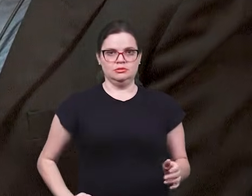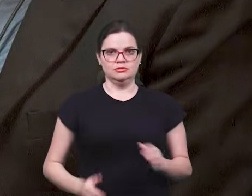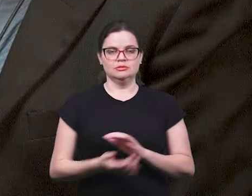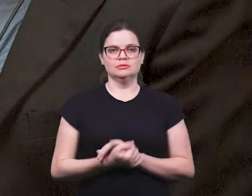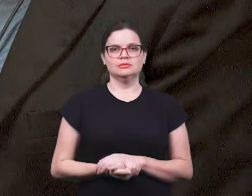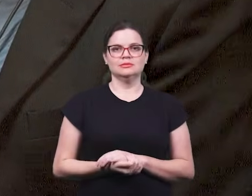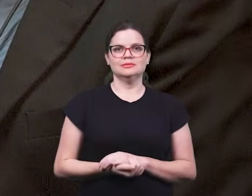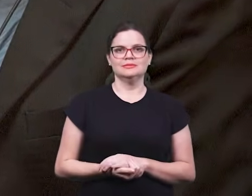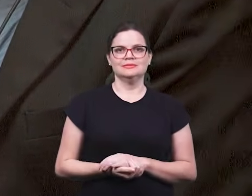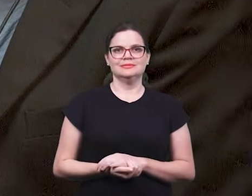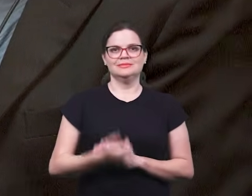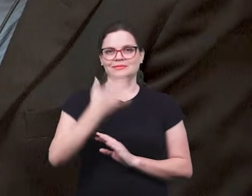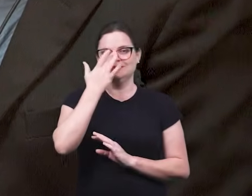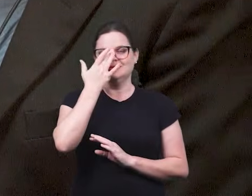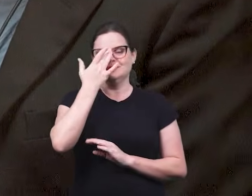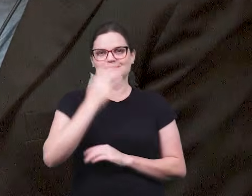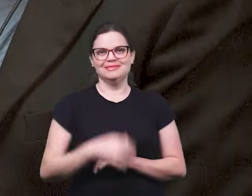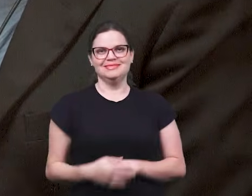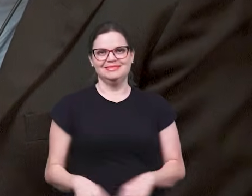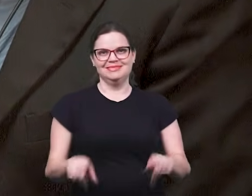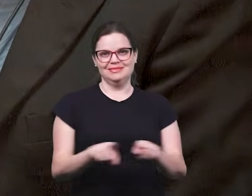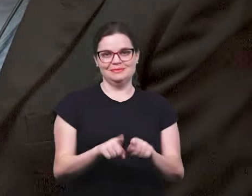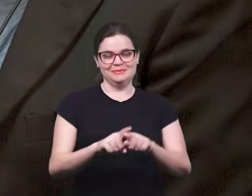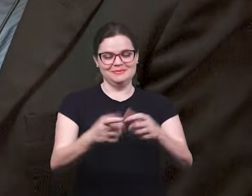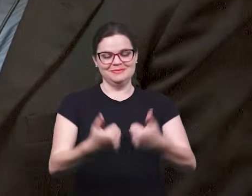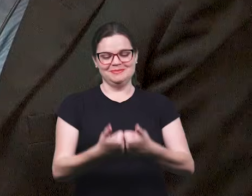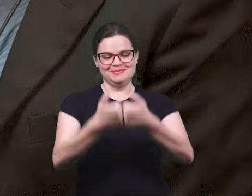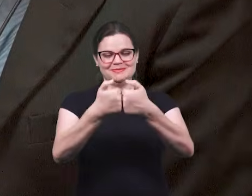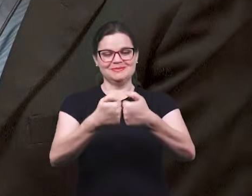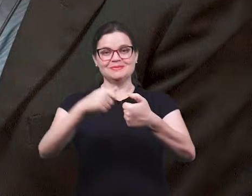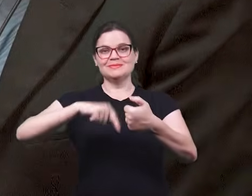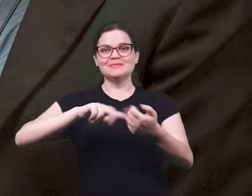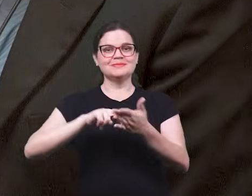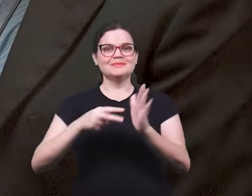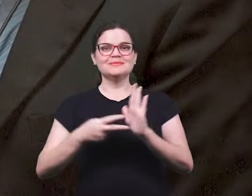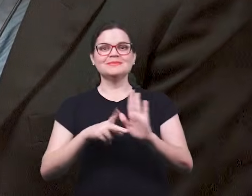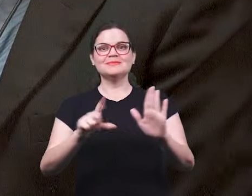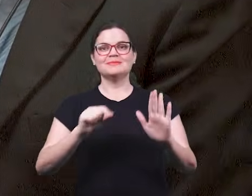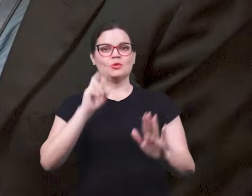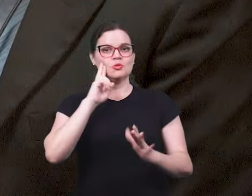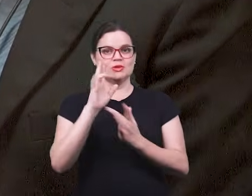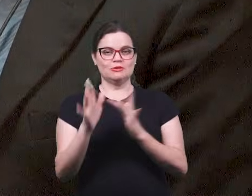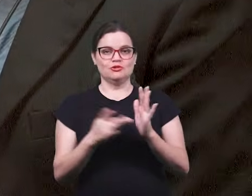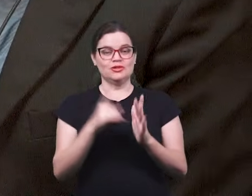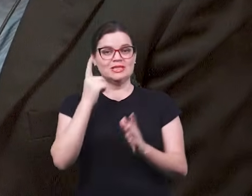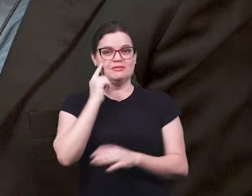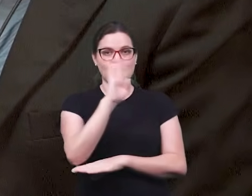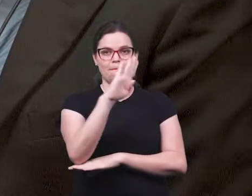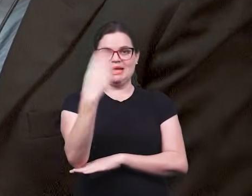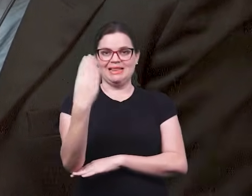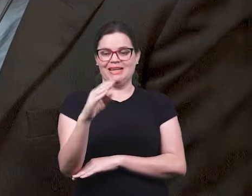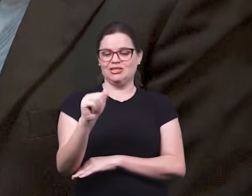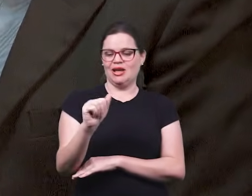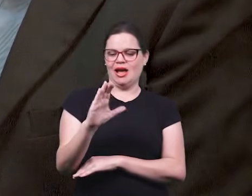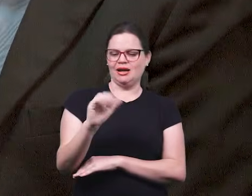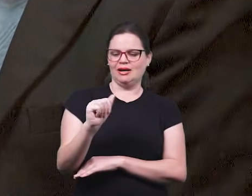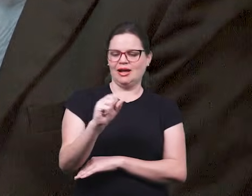foge disso. A Arca da Aliança fala do Senhor Jesus. Quando você vê ali, foi feito de madeira de